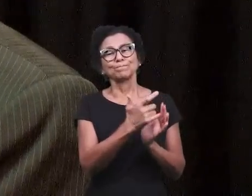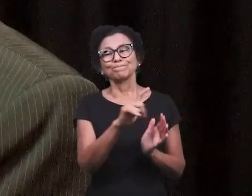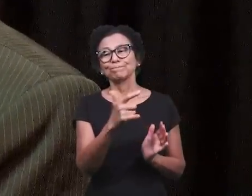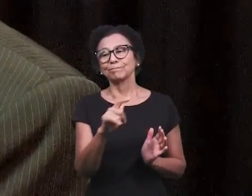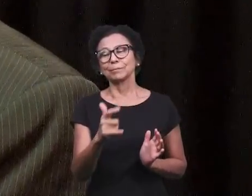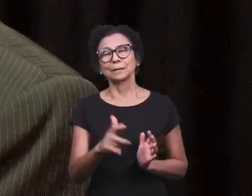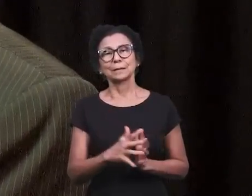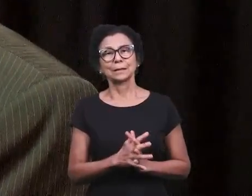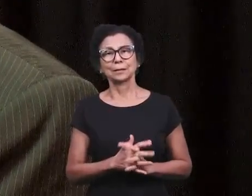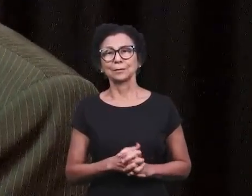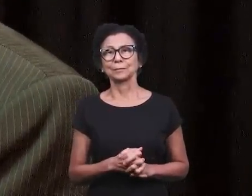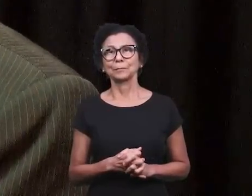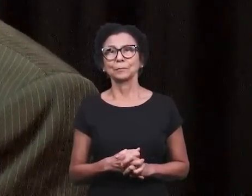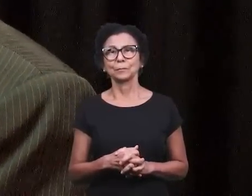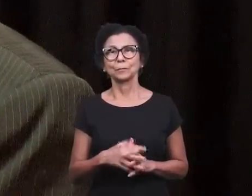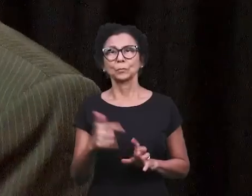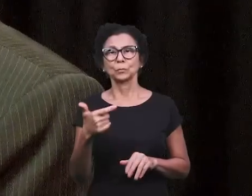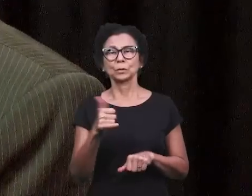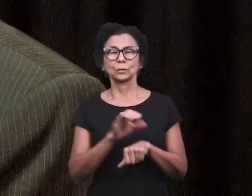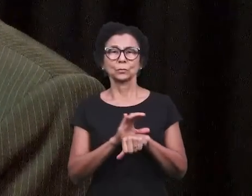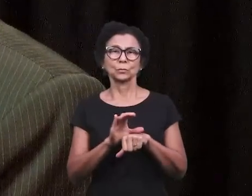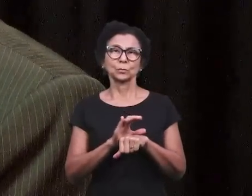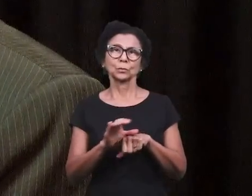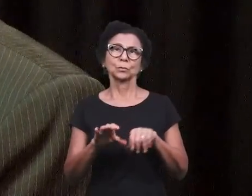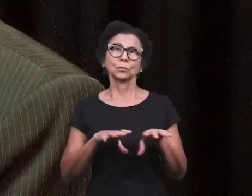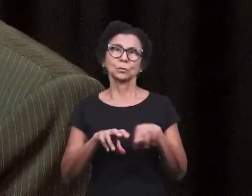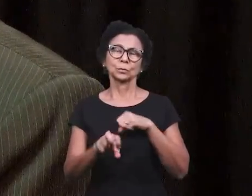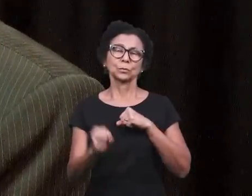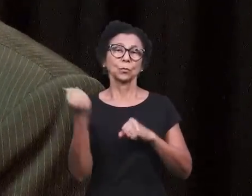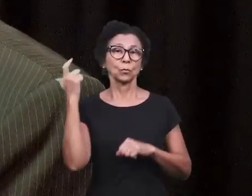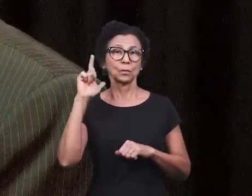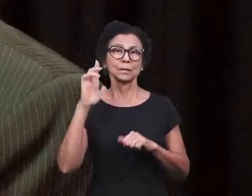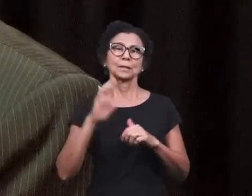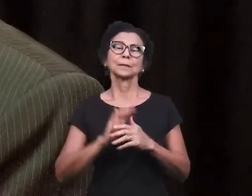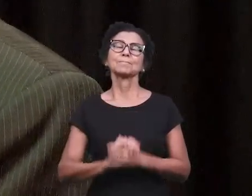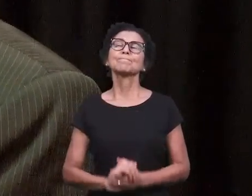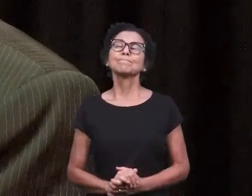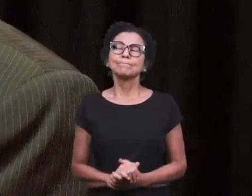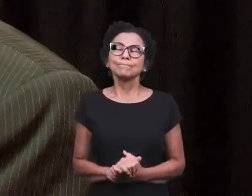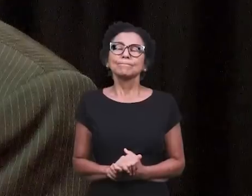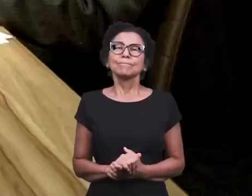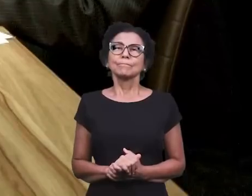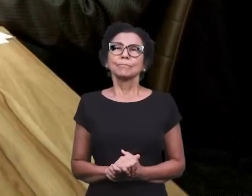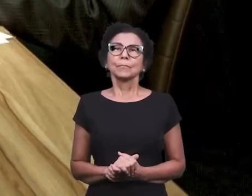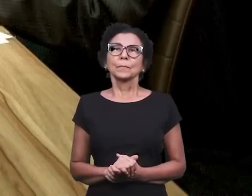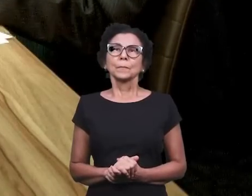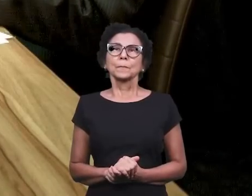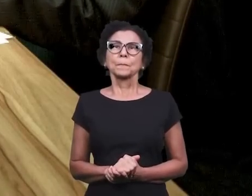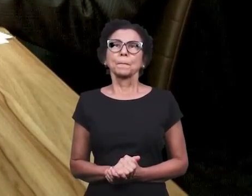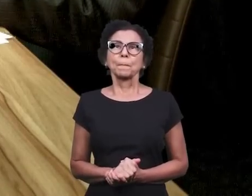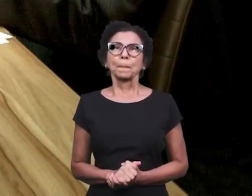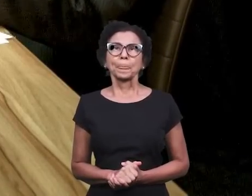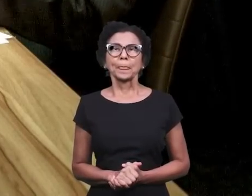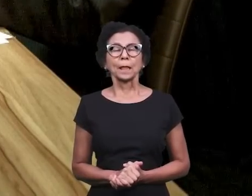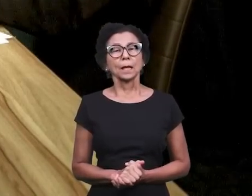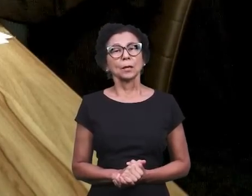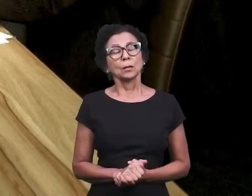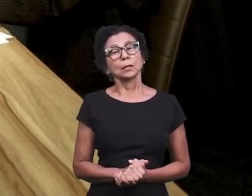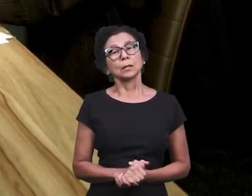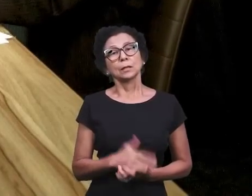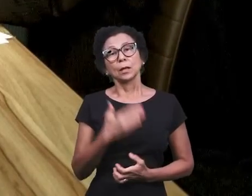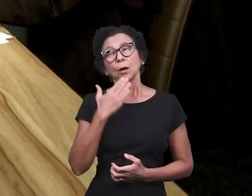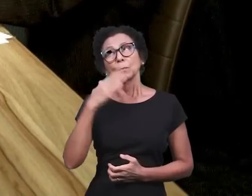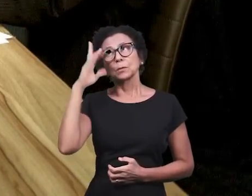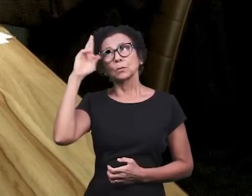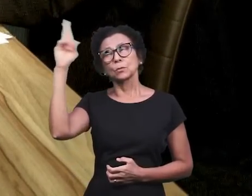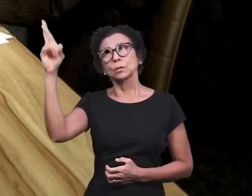tudo sinalizava no sentido de que eu não ia conseguir fazer o curso. Uhum. Então, o meu pedido, a minha petição ao Senhor era poder